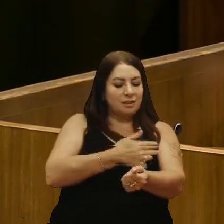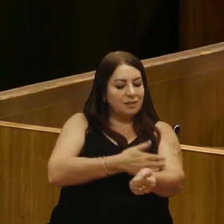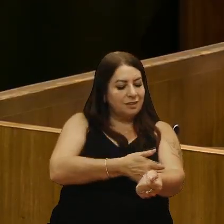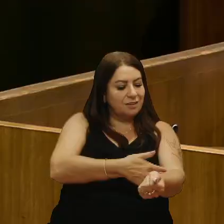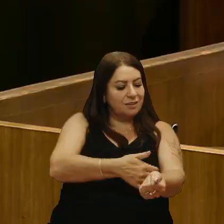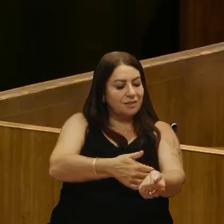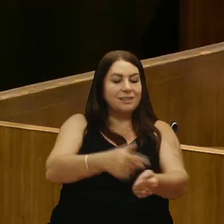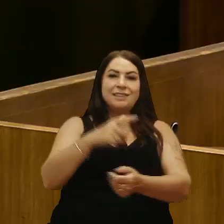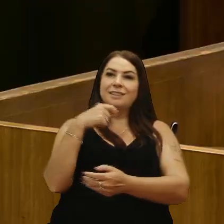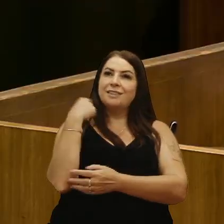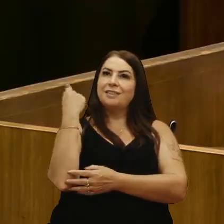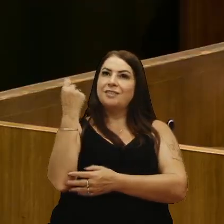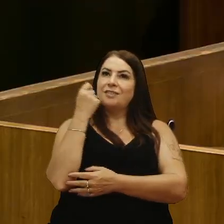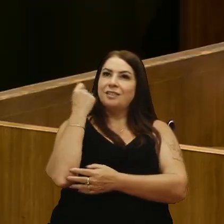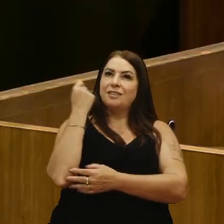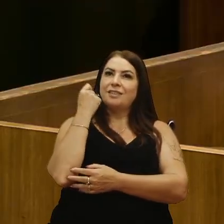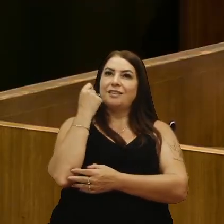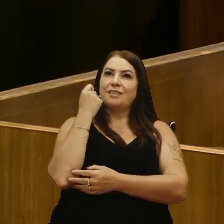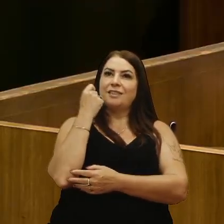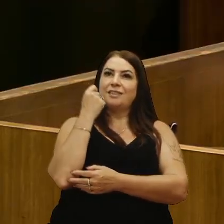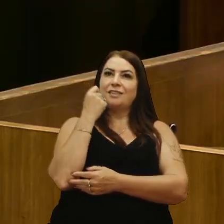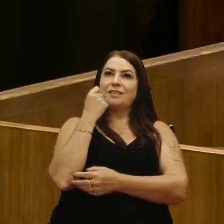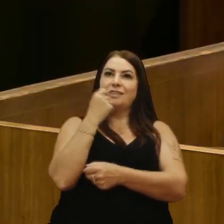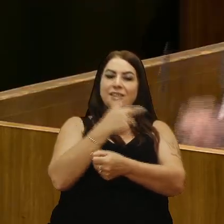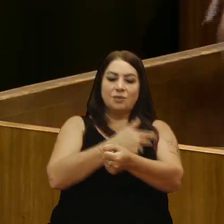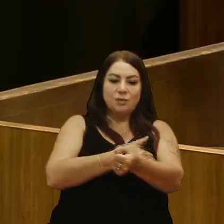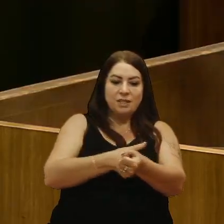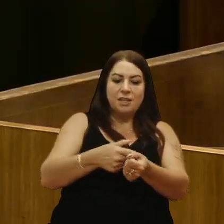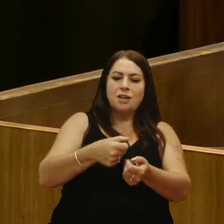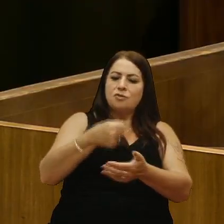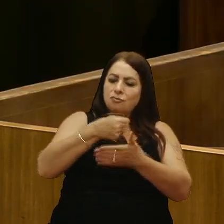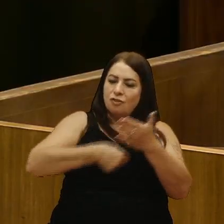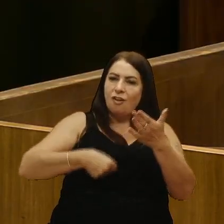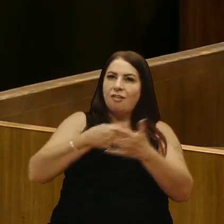gaúcho, velho sangue de bravô.